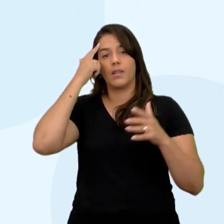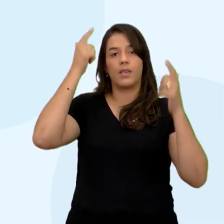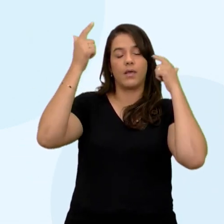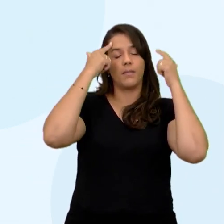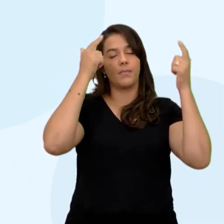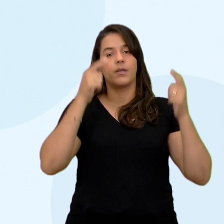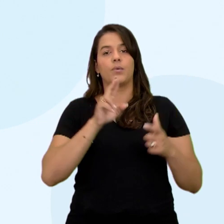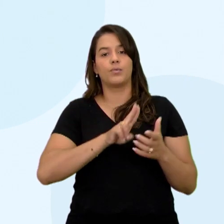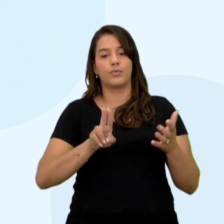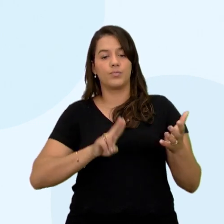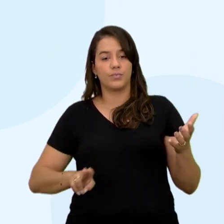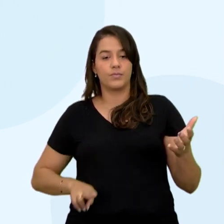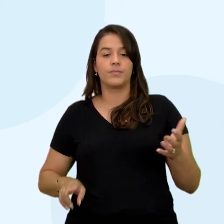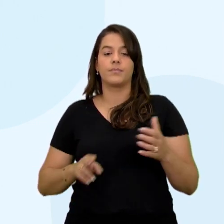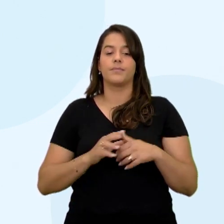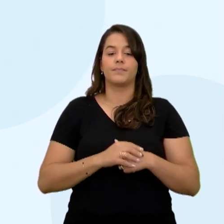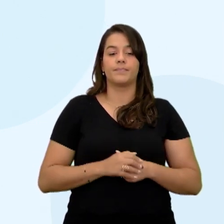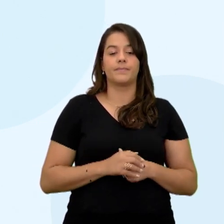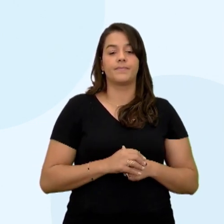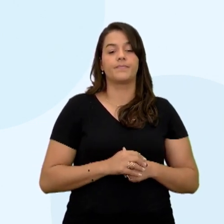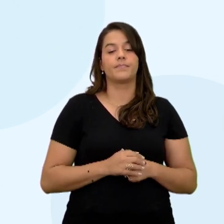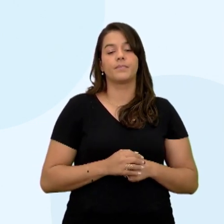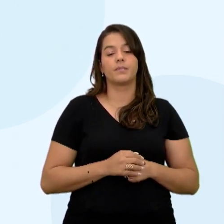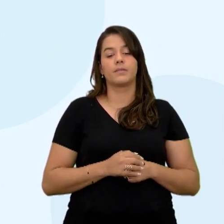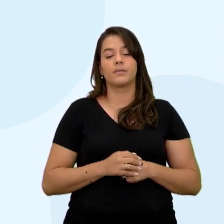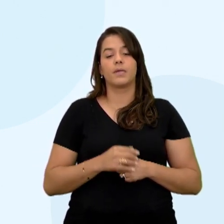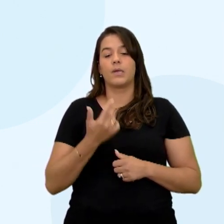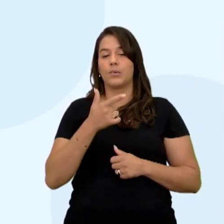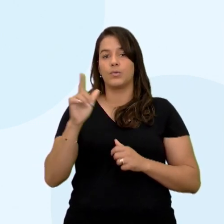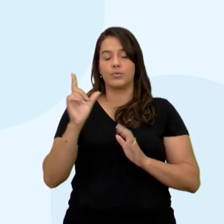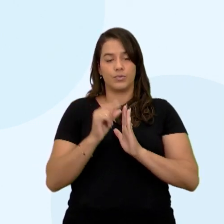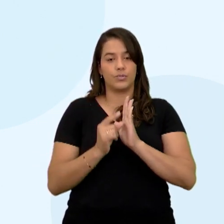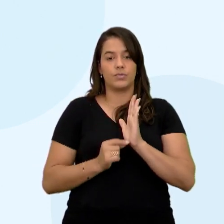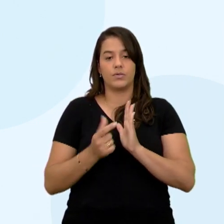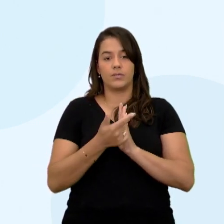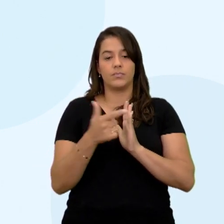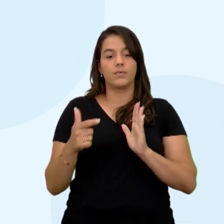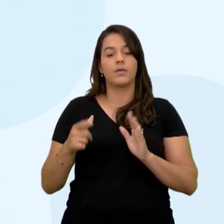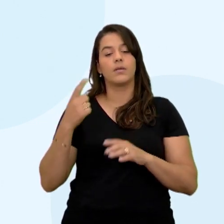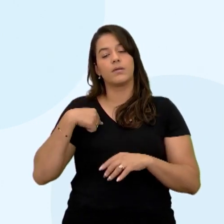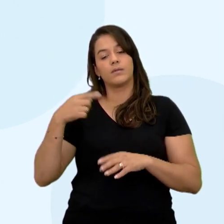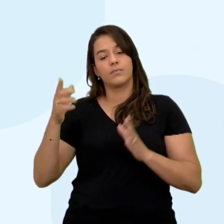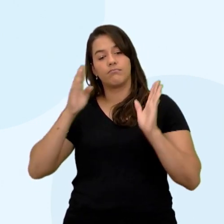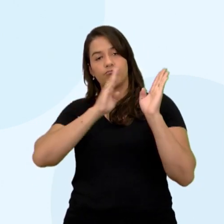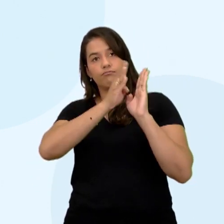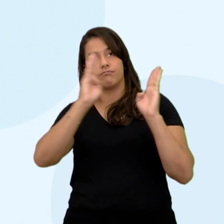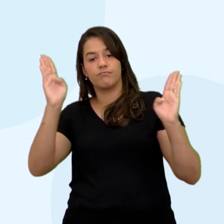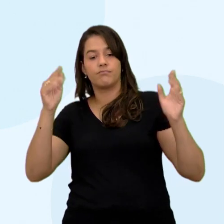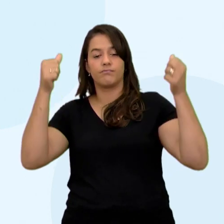eu falei e perdoem a minha letra. Não digitais? Murais da escola, sala de leitura,